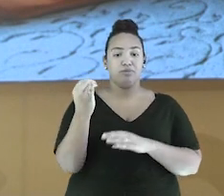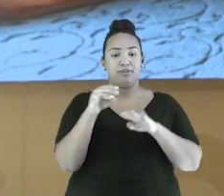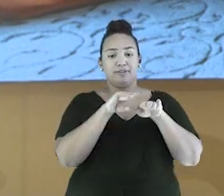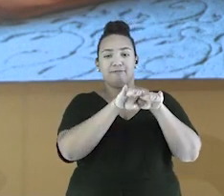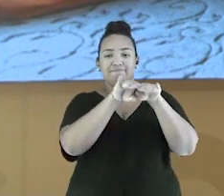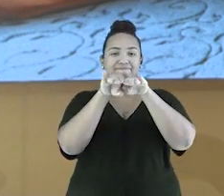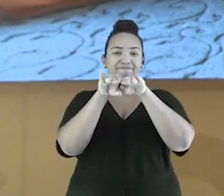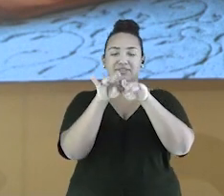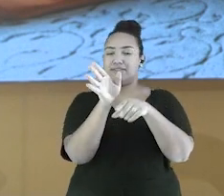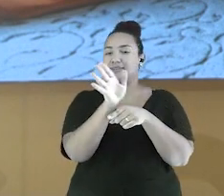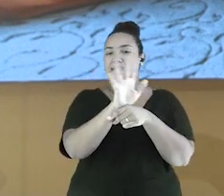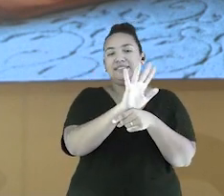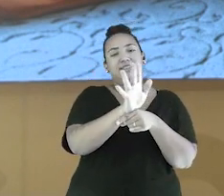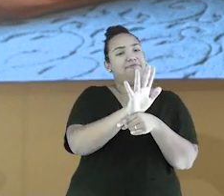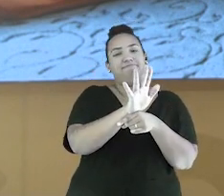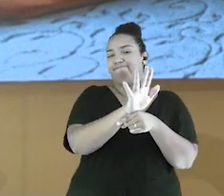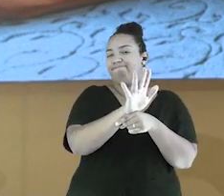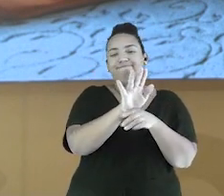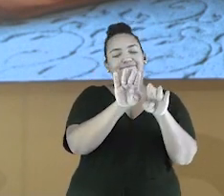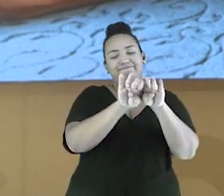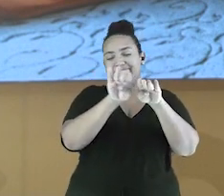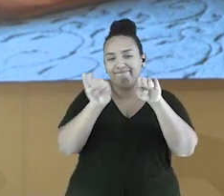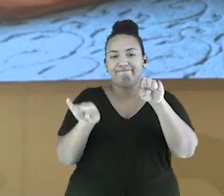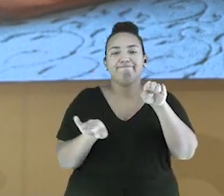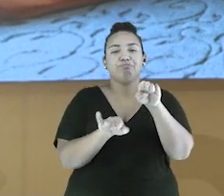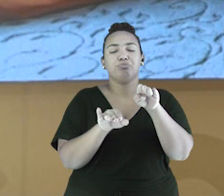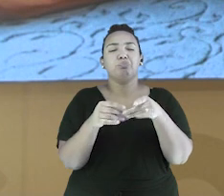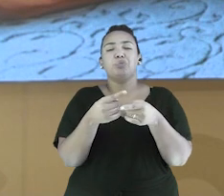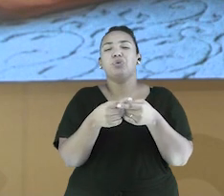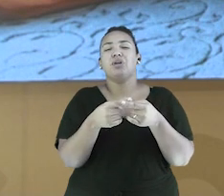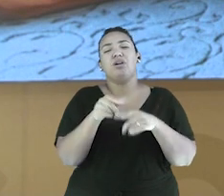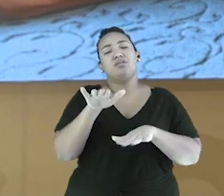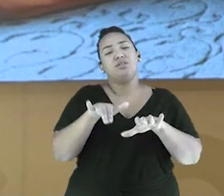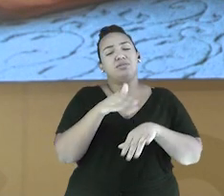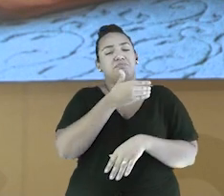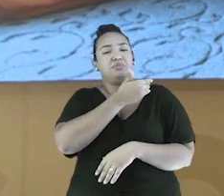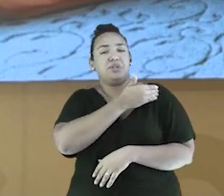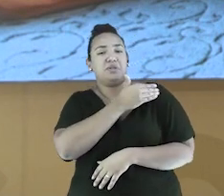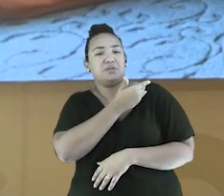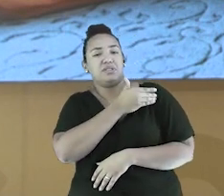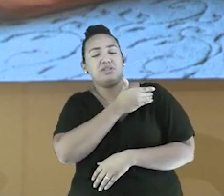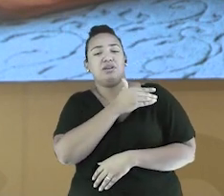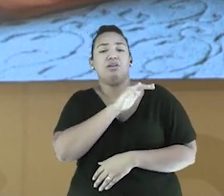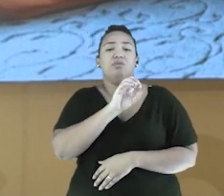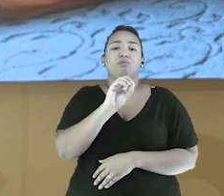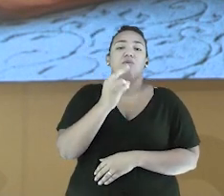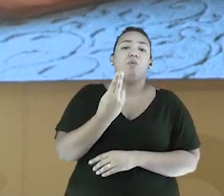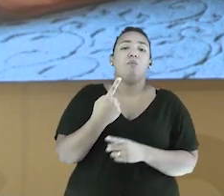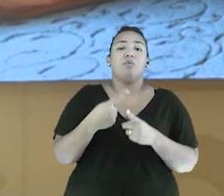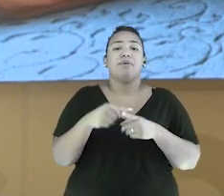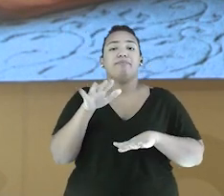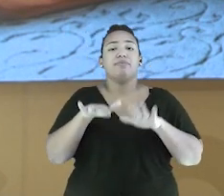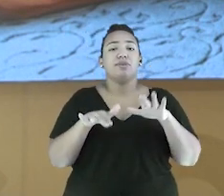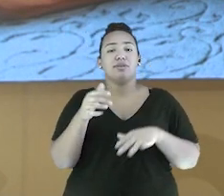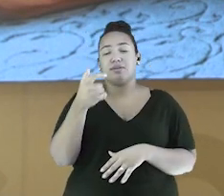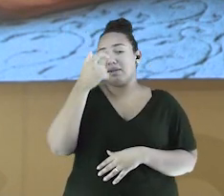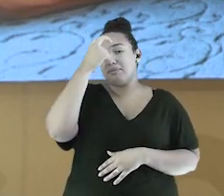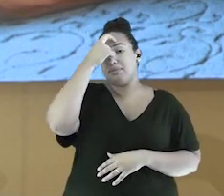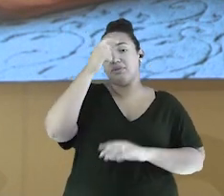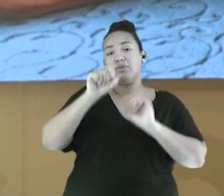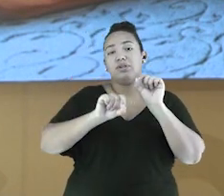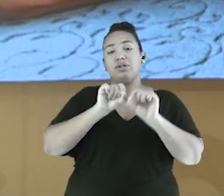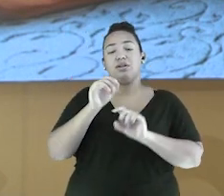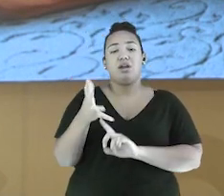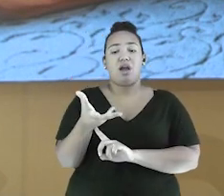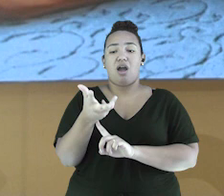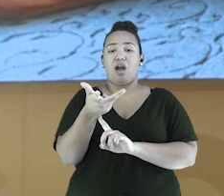por exemplo, talvez por preconceito ou ainda por termos na nossa mente que as verdadeiras obras de arte estão